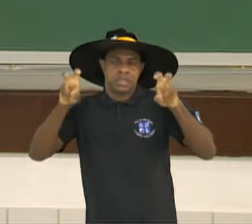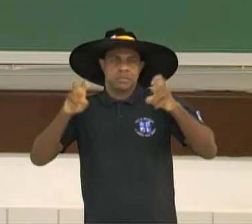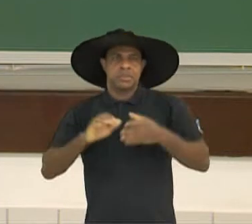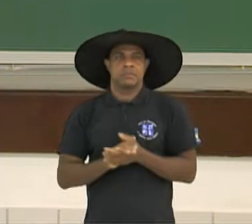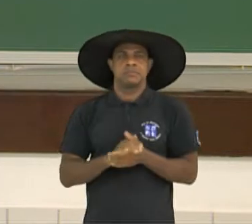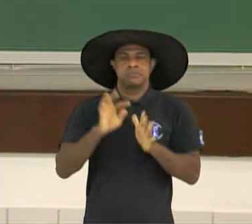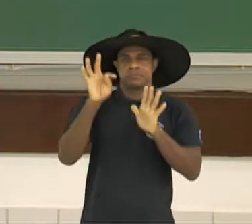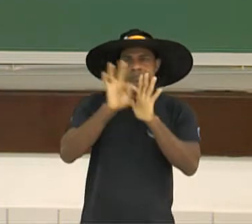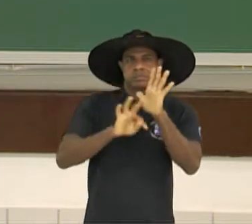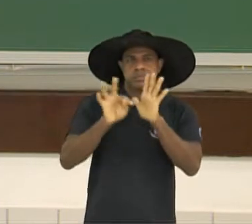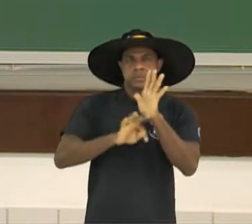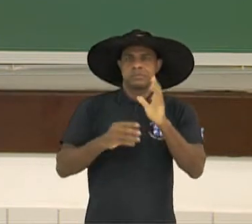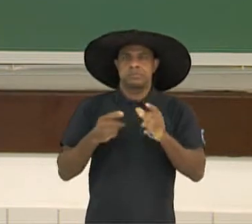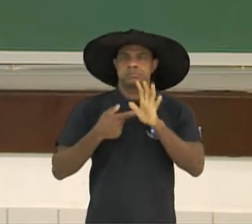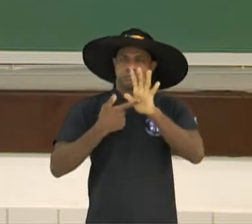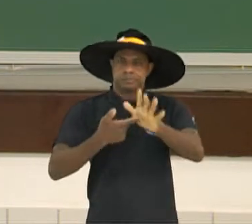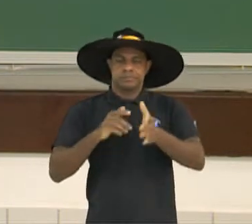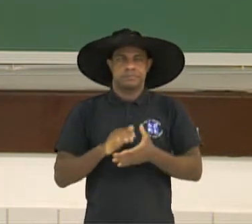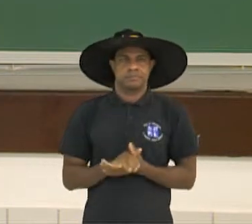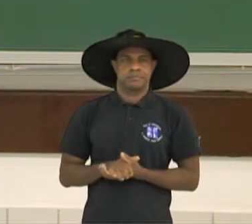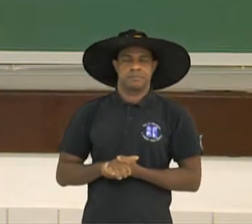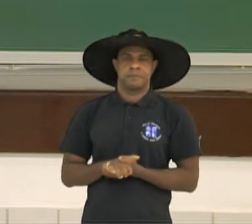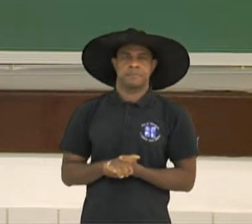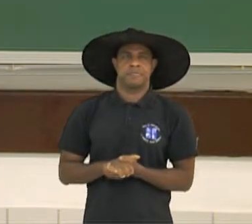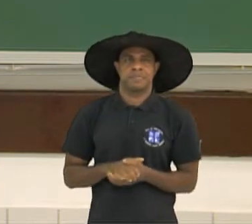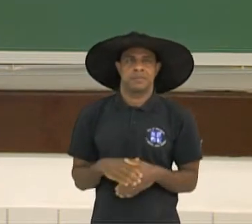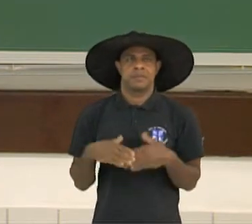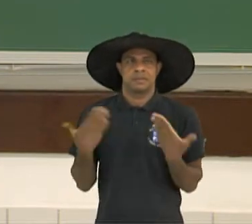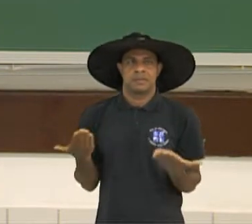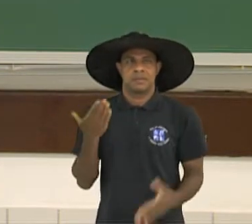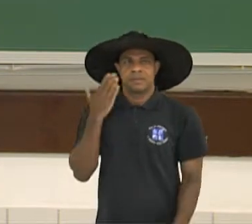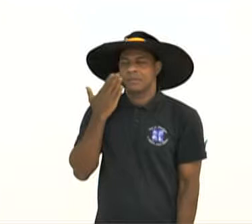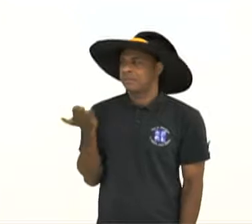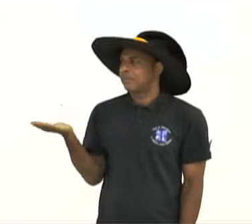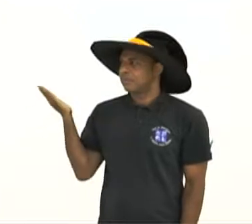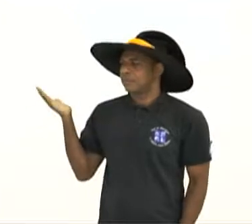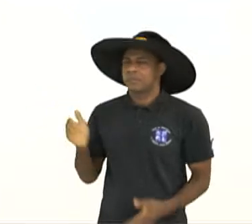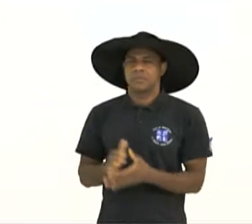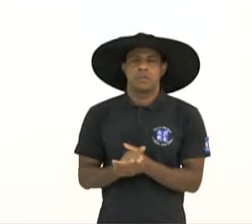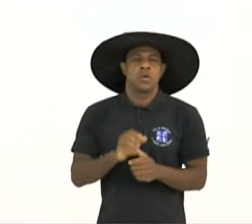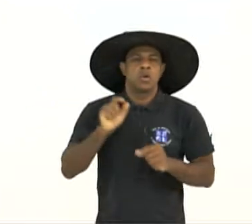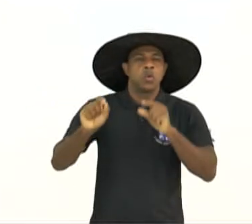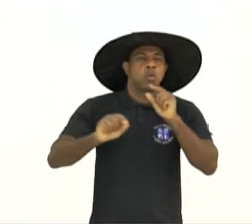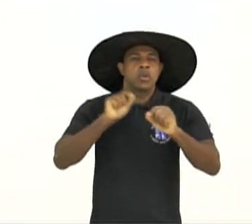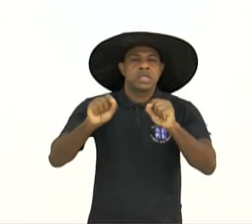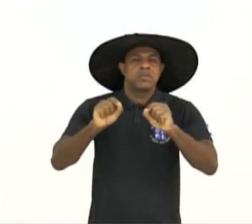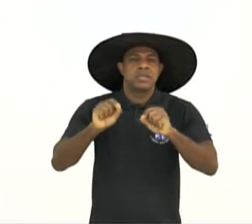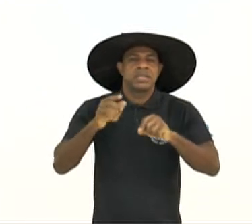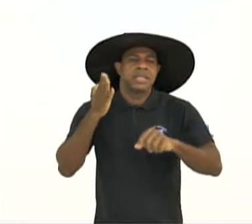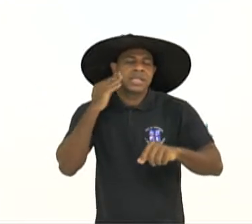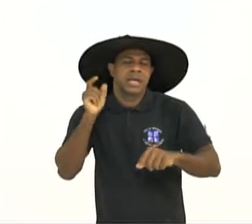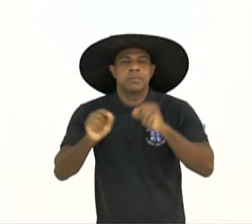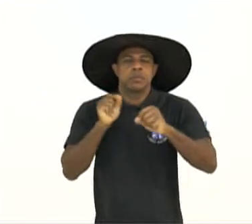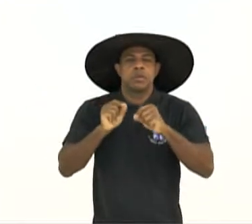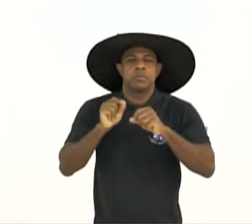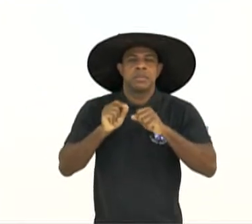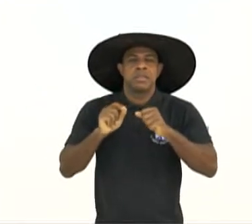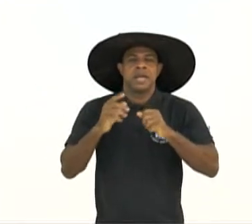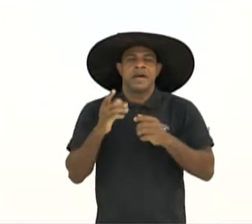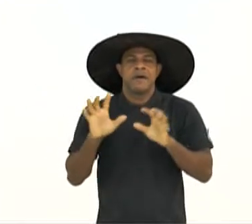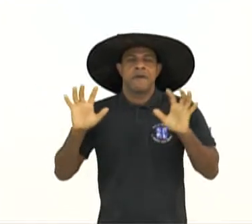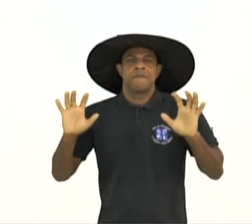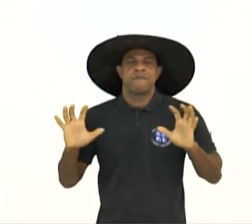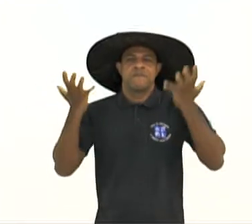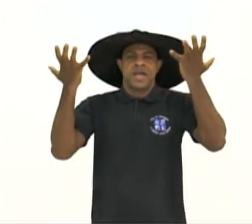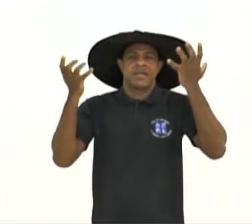textos, ok? What do you know about Halloween? O que você sabe? O que você conhece sobre o Halloween? Where did